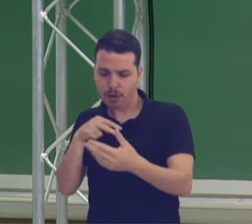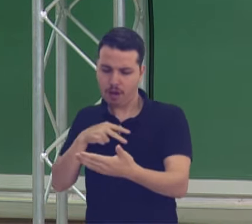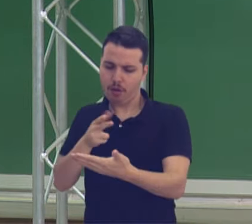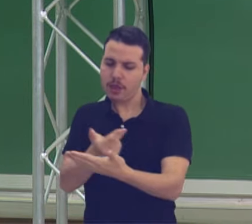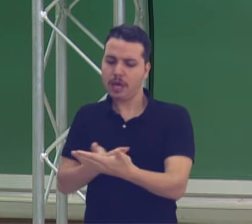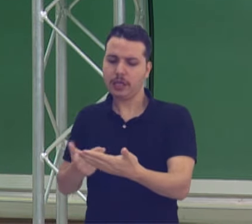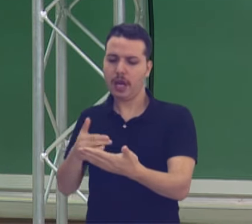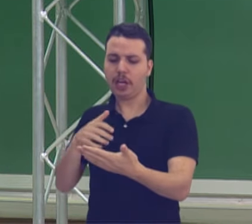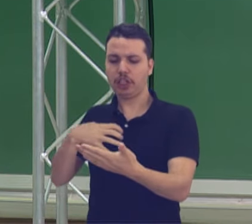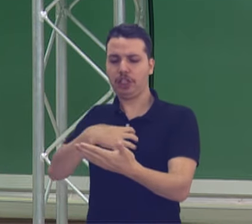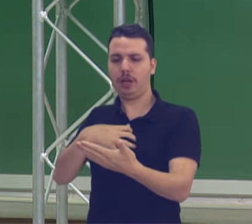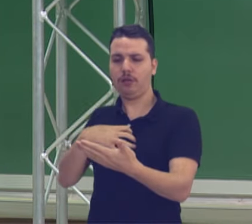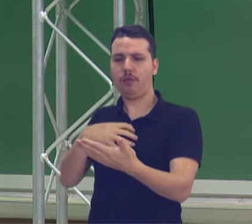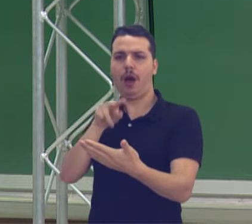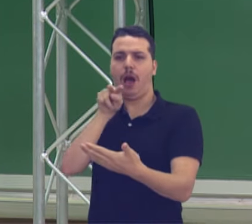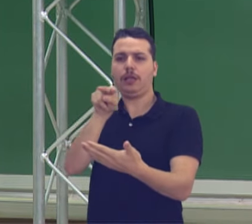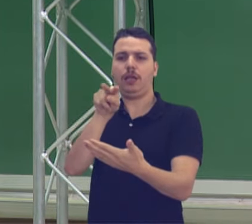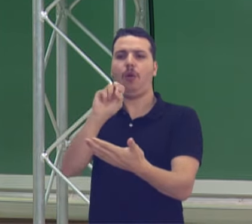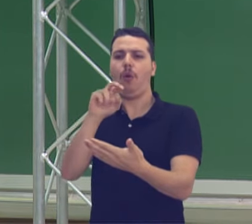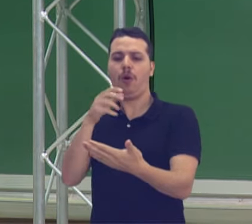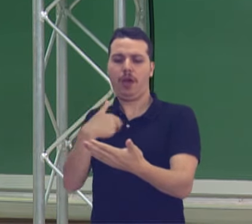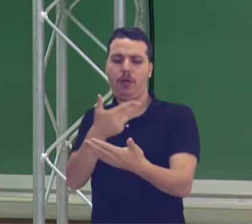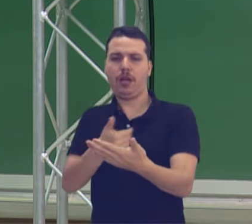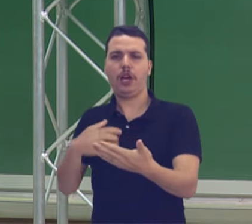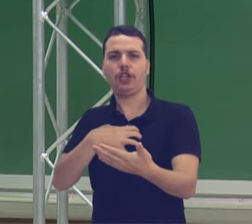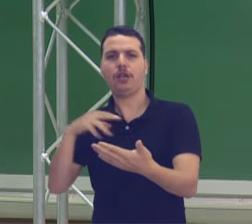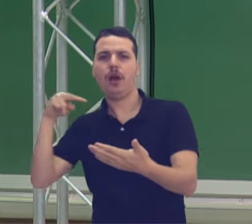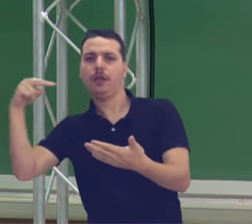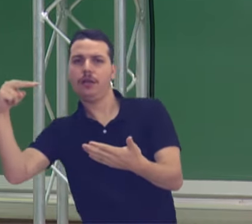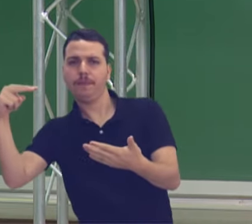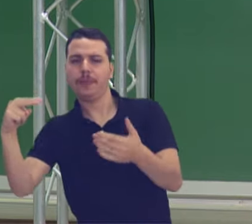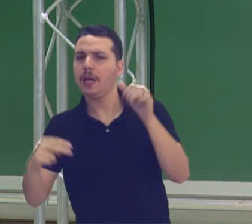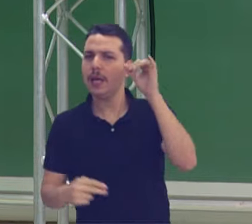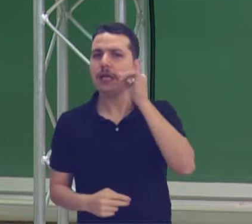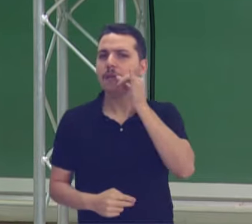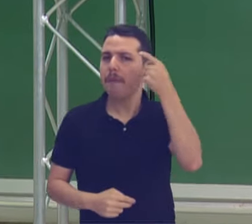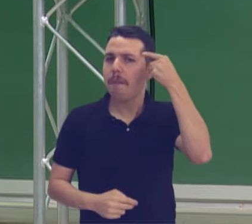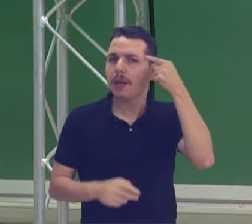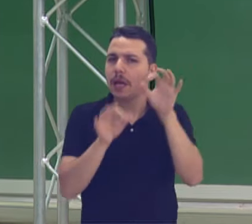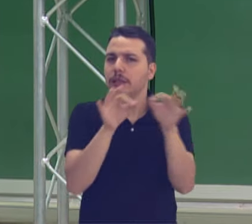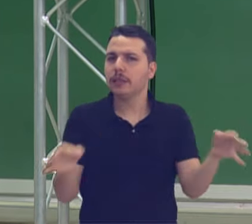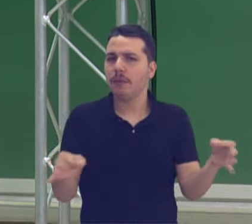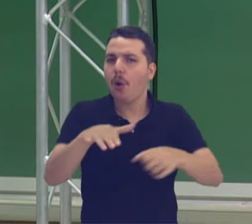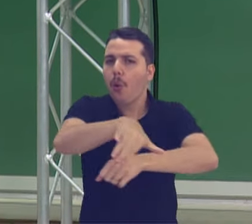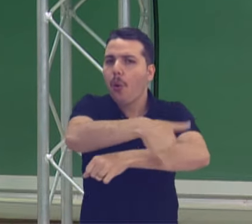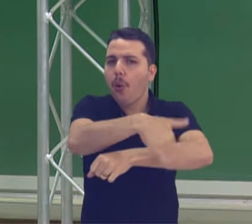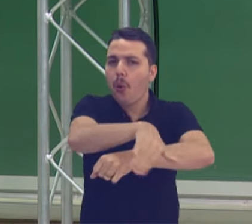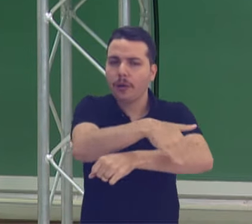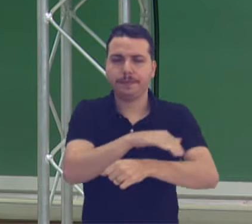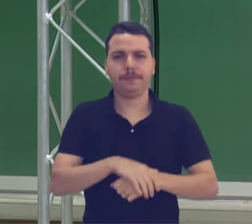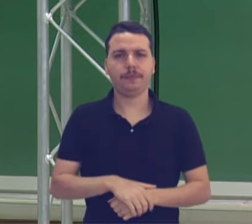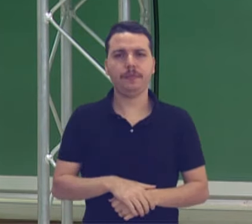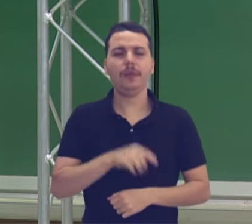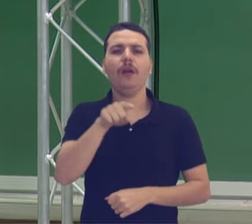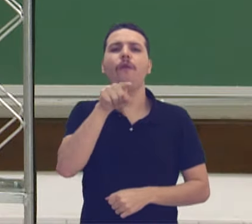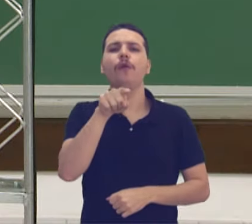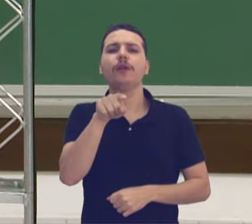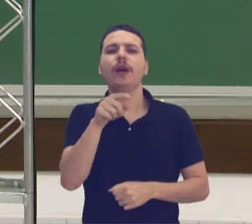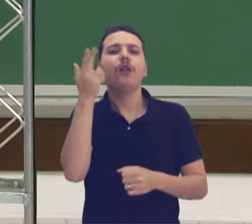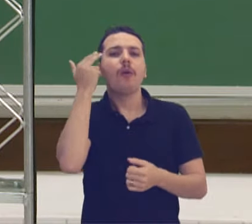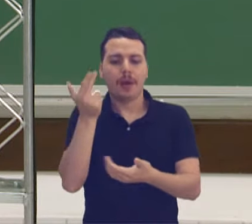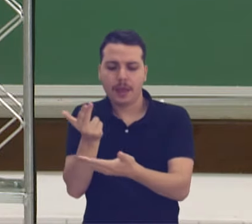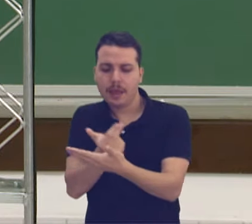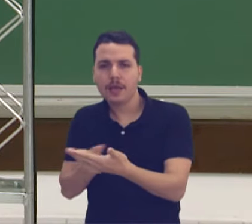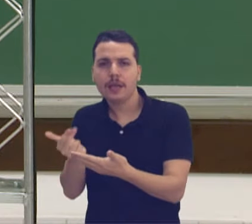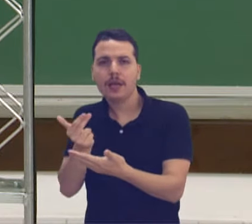estamos acostumados por exemplo como se você vai desenhar um desenho simples vamos pensar assim numa rua você tá acostumado a ver as pessoas de que ponto de